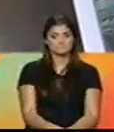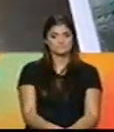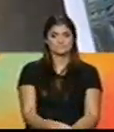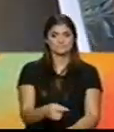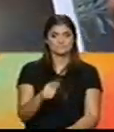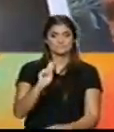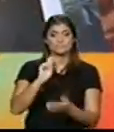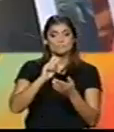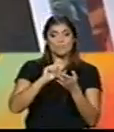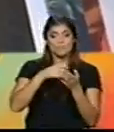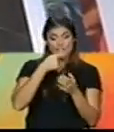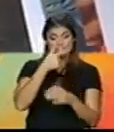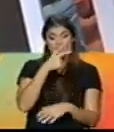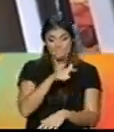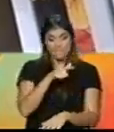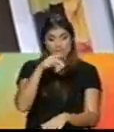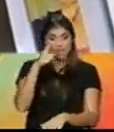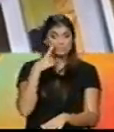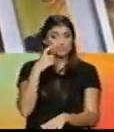café de noz moscada. Já que pus.